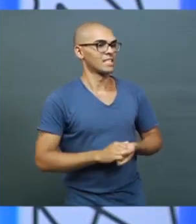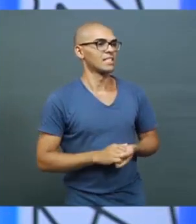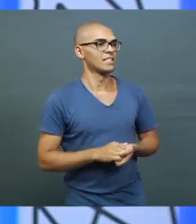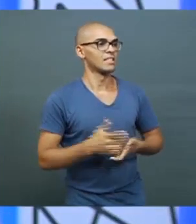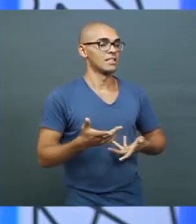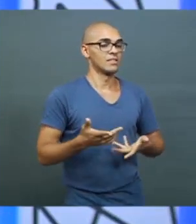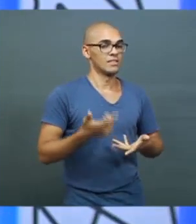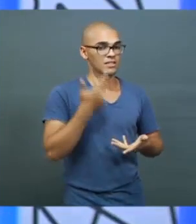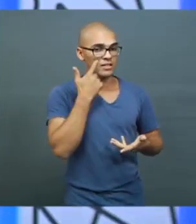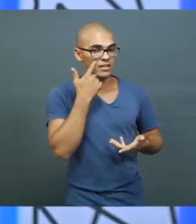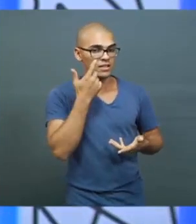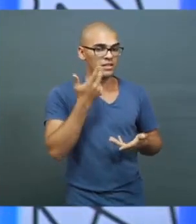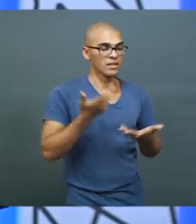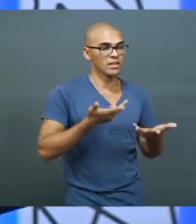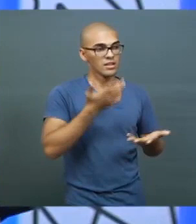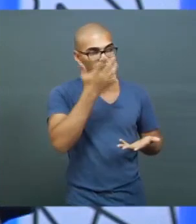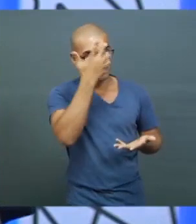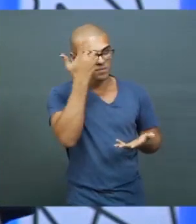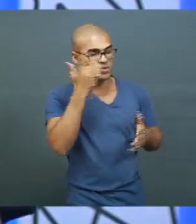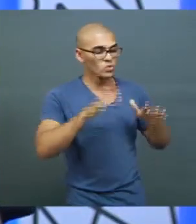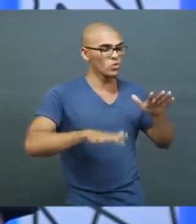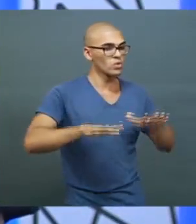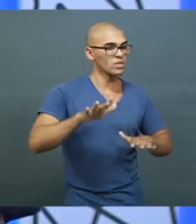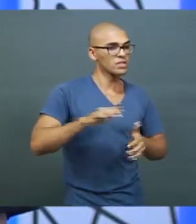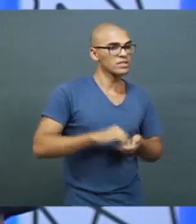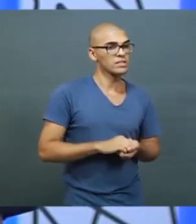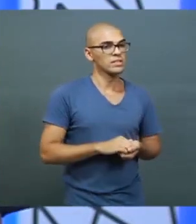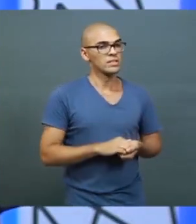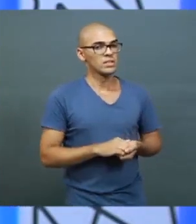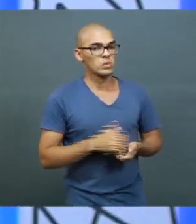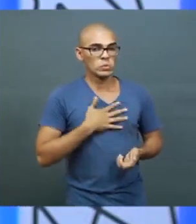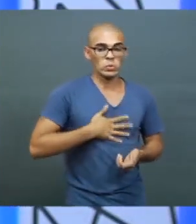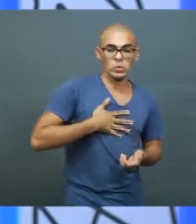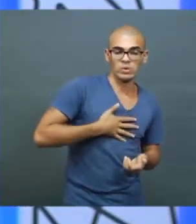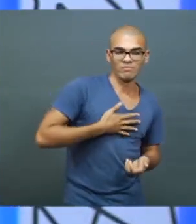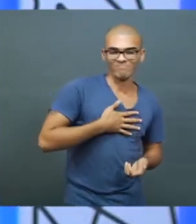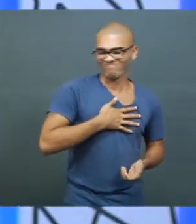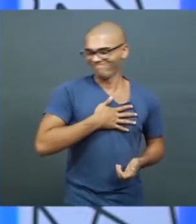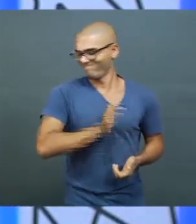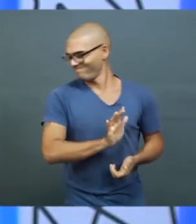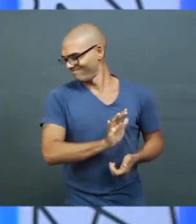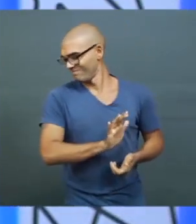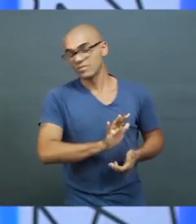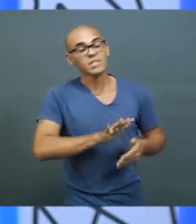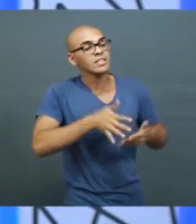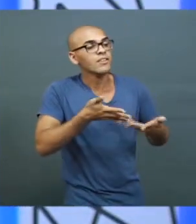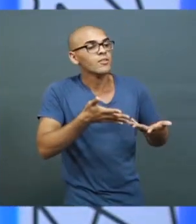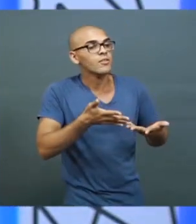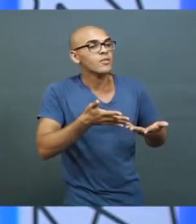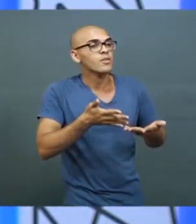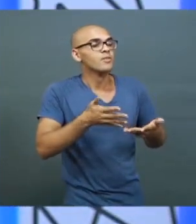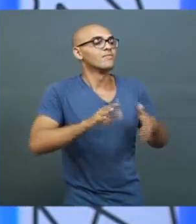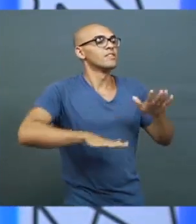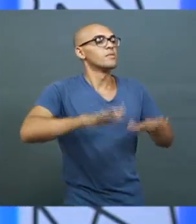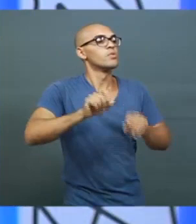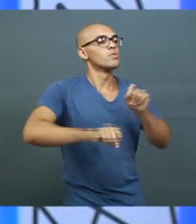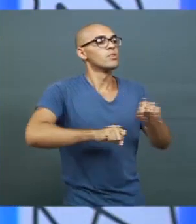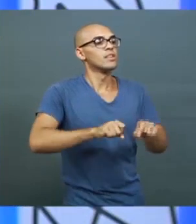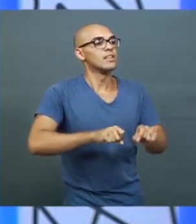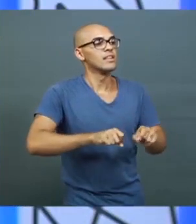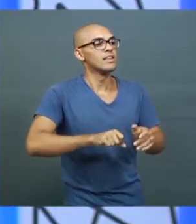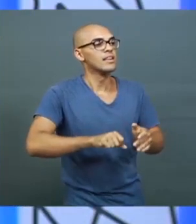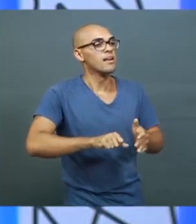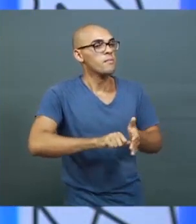Sim, e depende muito da primeira experiência, né? Então tem gente que às vezes eu tento convencer ir ao teatro, não, eu fui uma